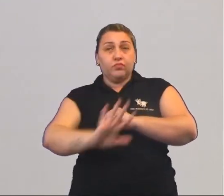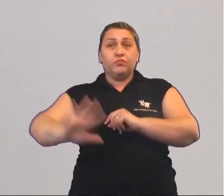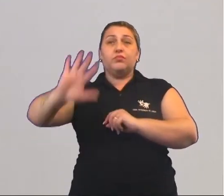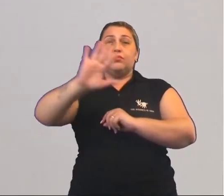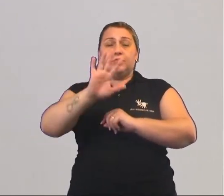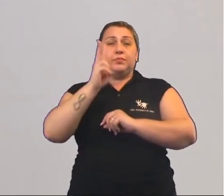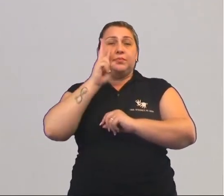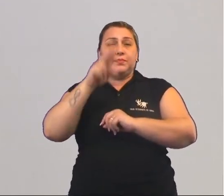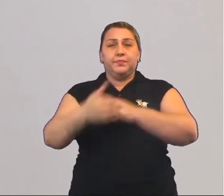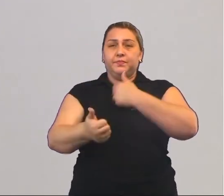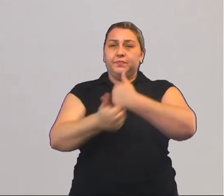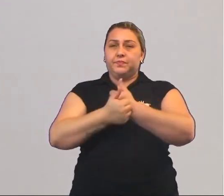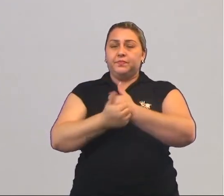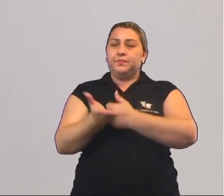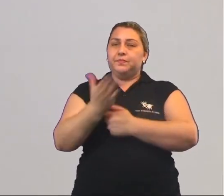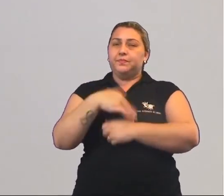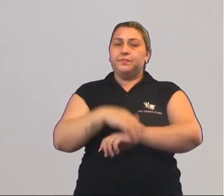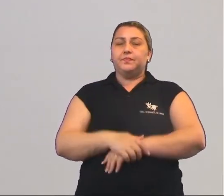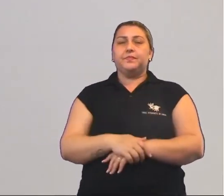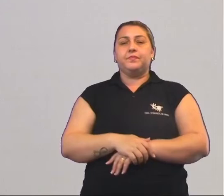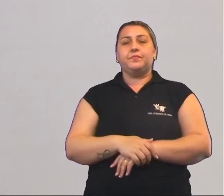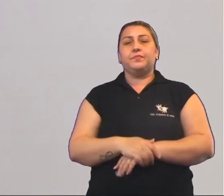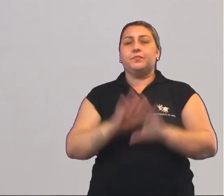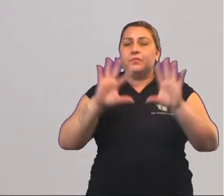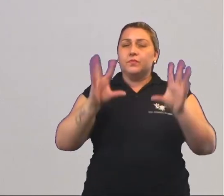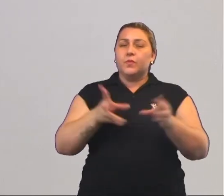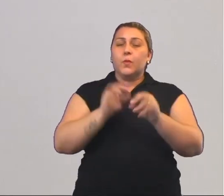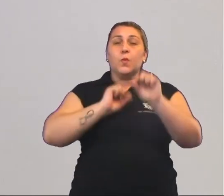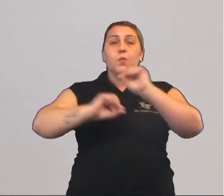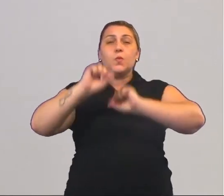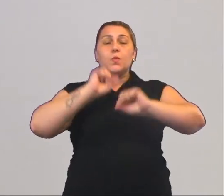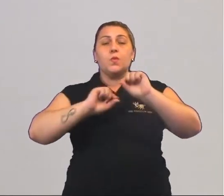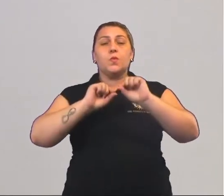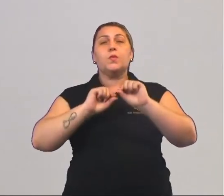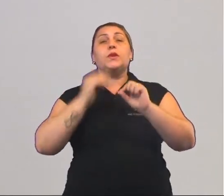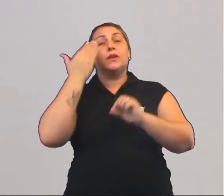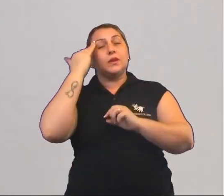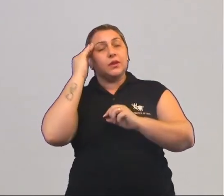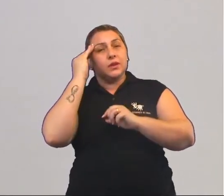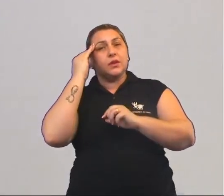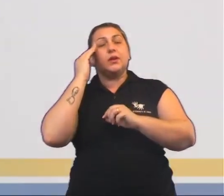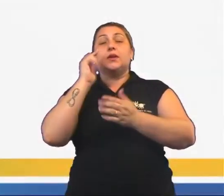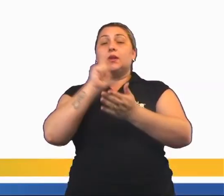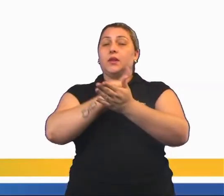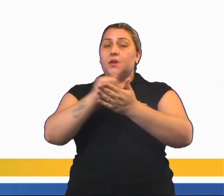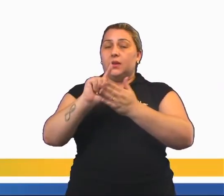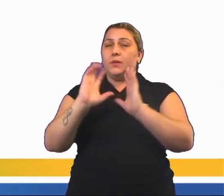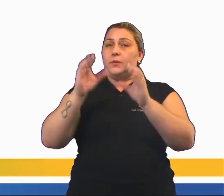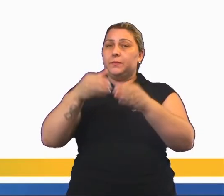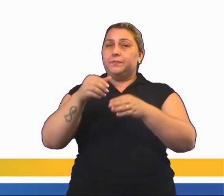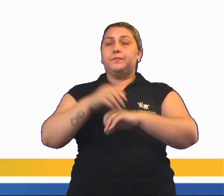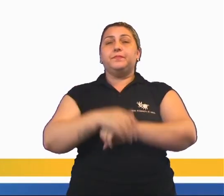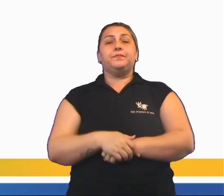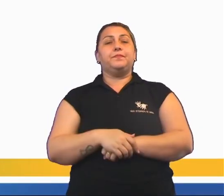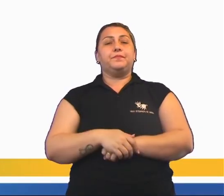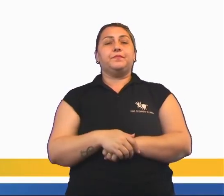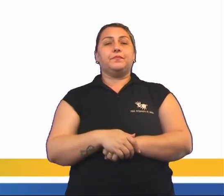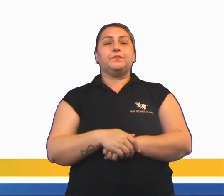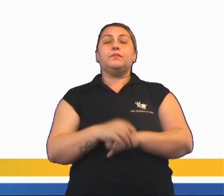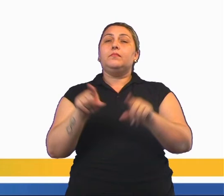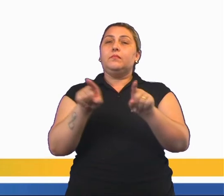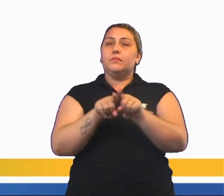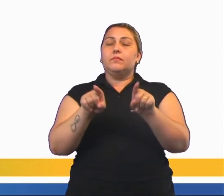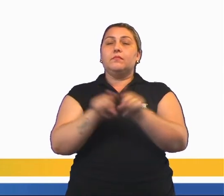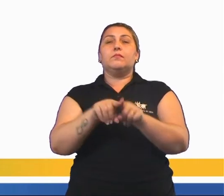geral. Vamos ver juntos, então, de forma bem resumida, o que seria, o que compreende a higiene coletiva?